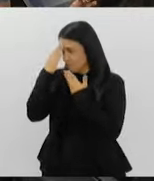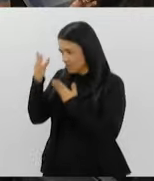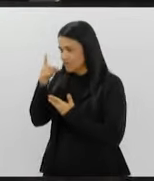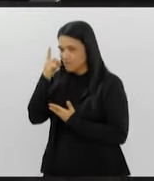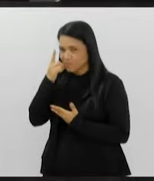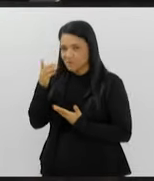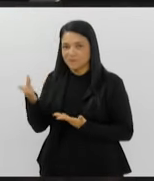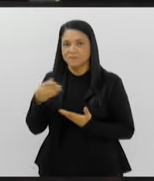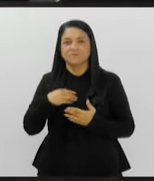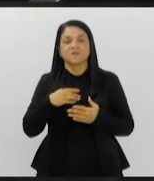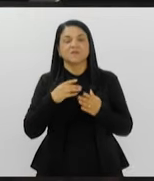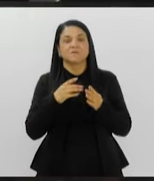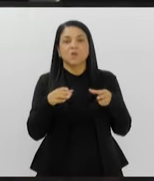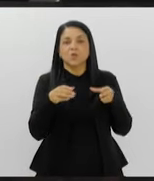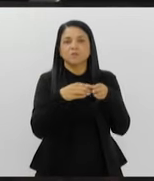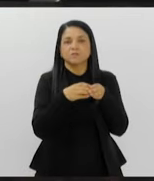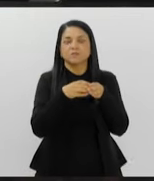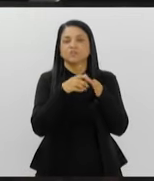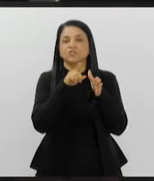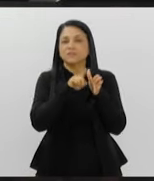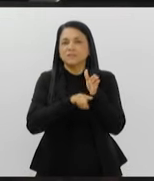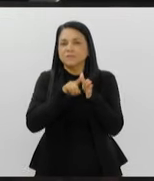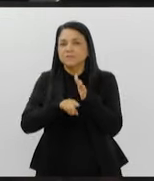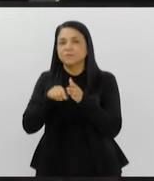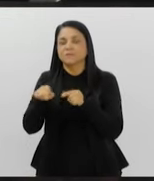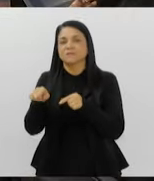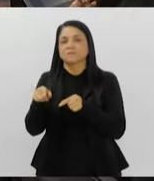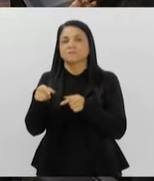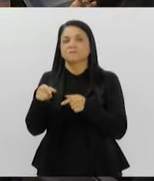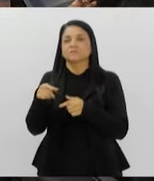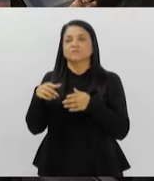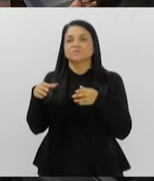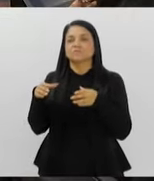Pela Comissão de Tributação, deputado Luiz Paulo.